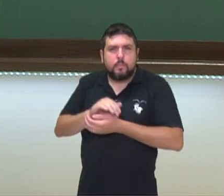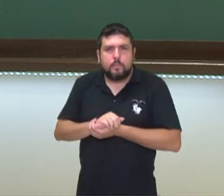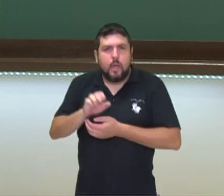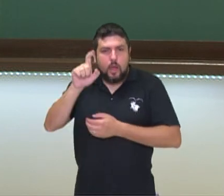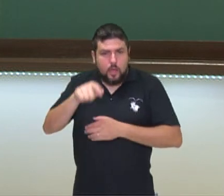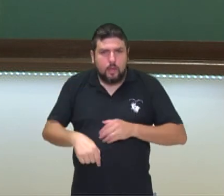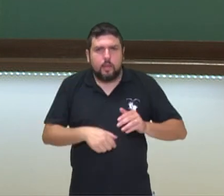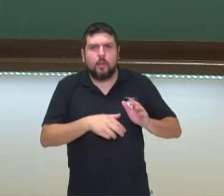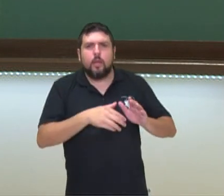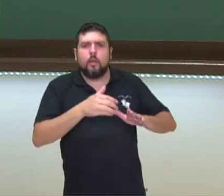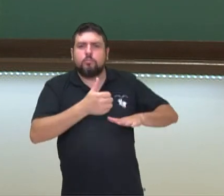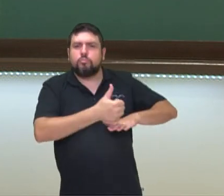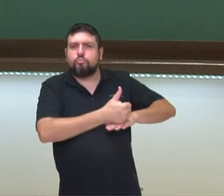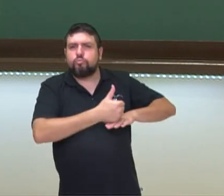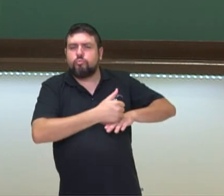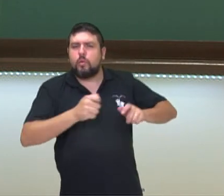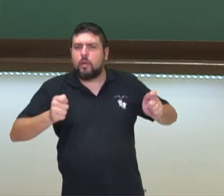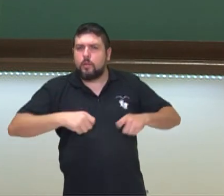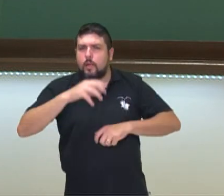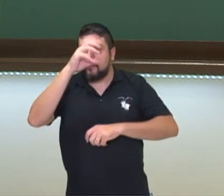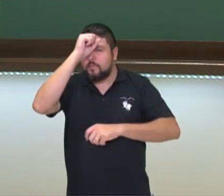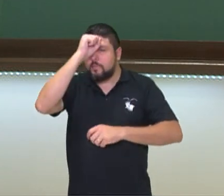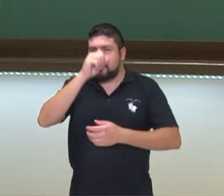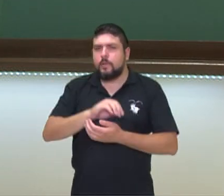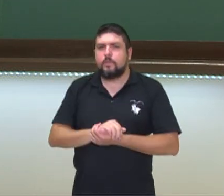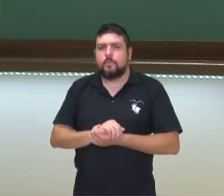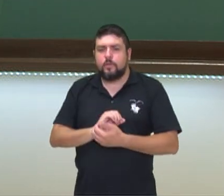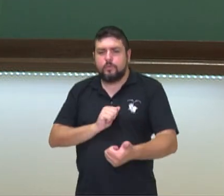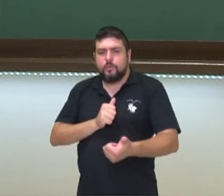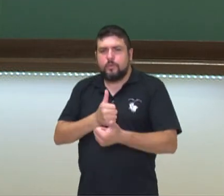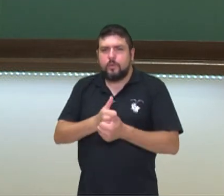pode ser aprendida. Galera,